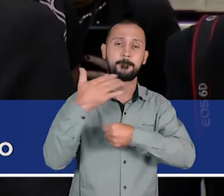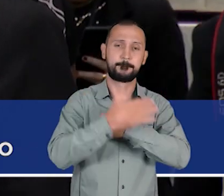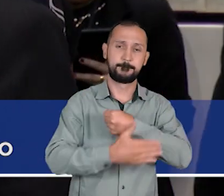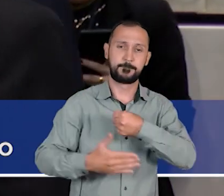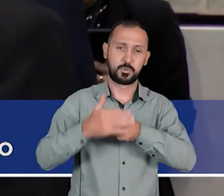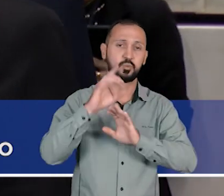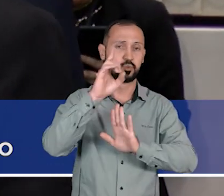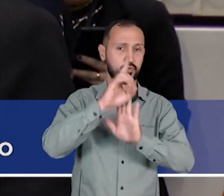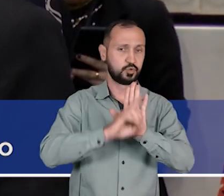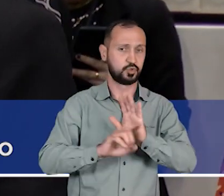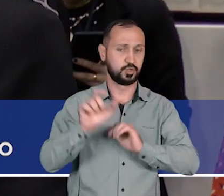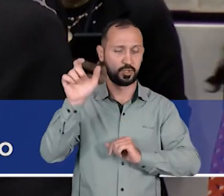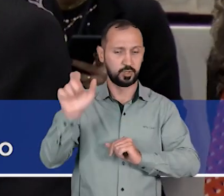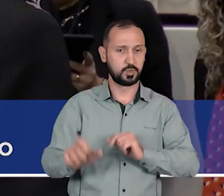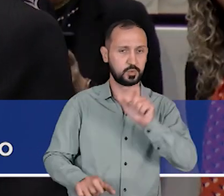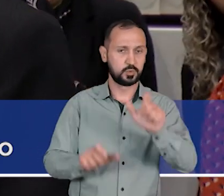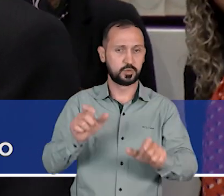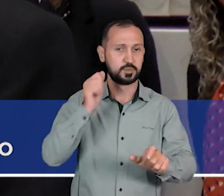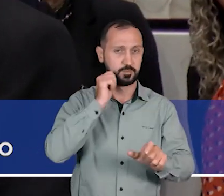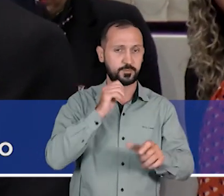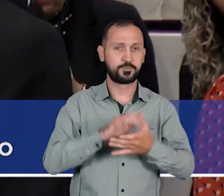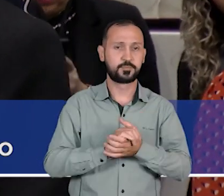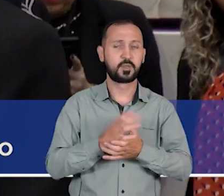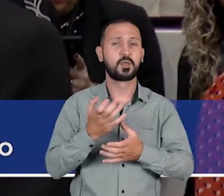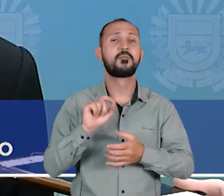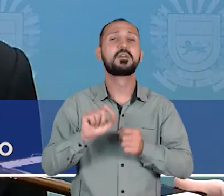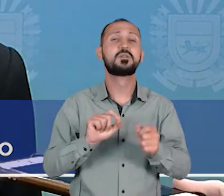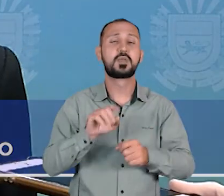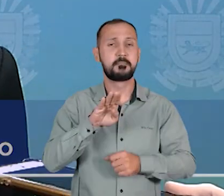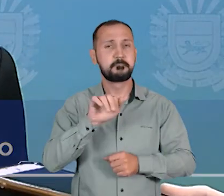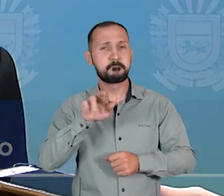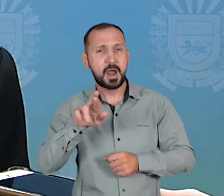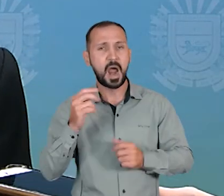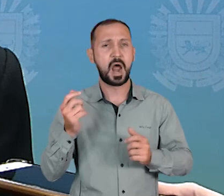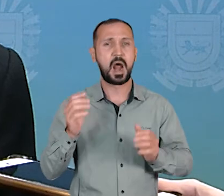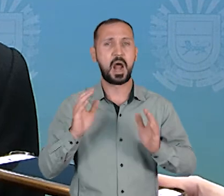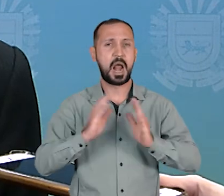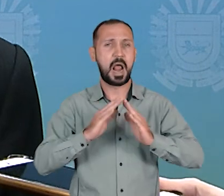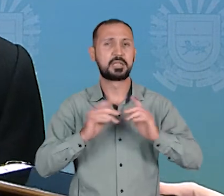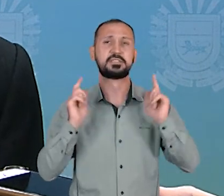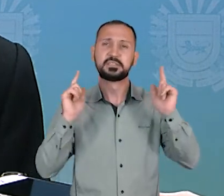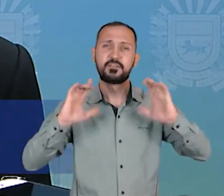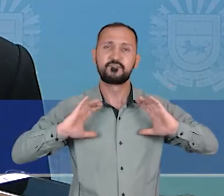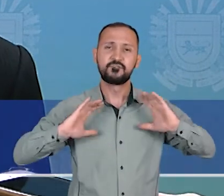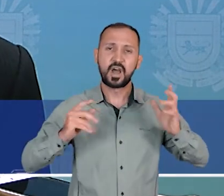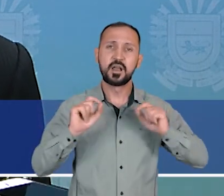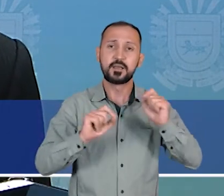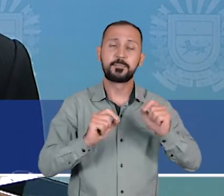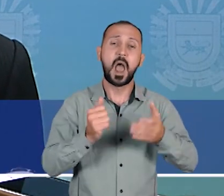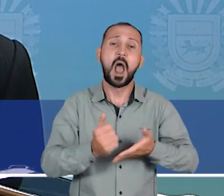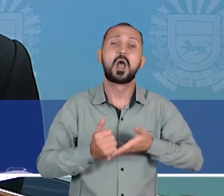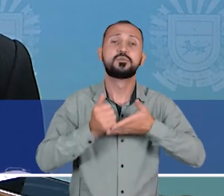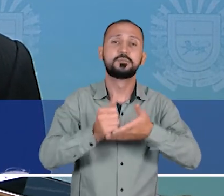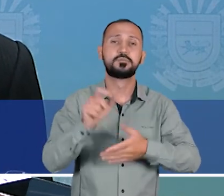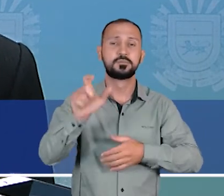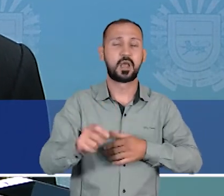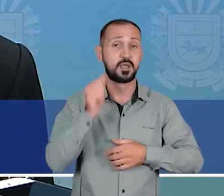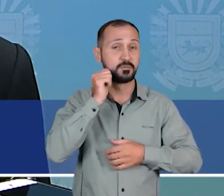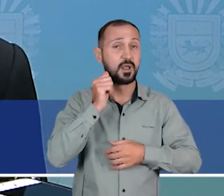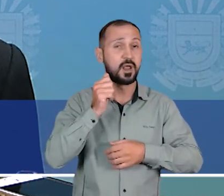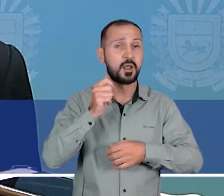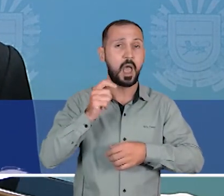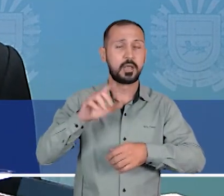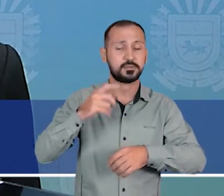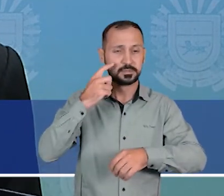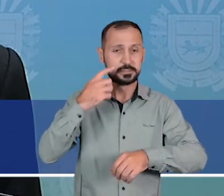luta pela proteção dos direitos das mulheres. Obrigando casas noturnas e bares, né, a prestar um